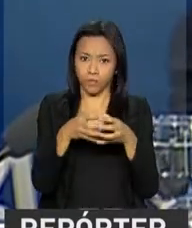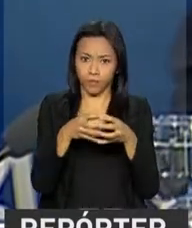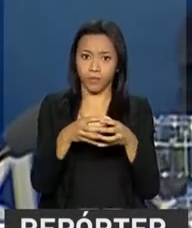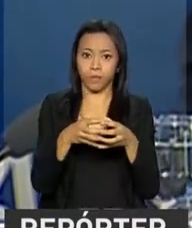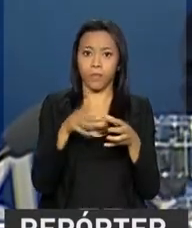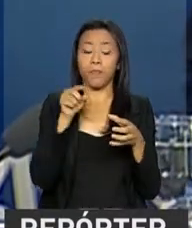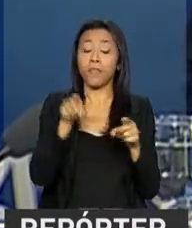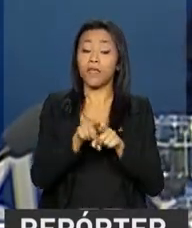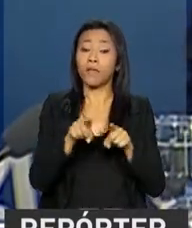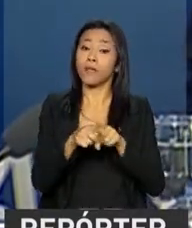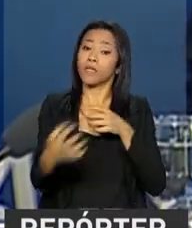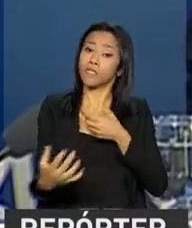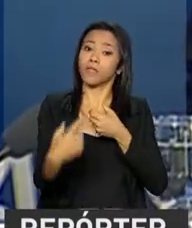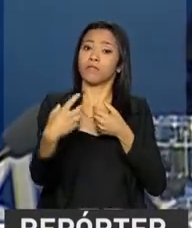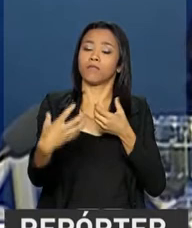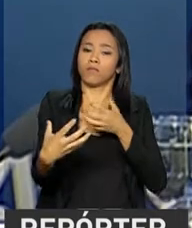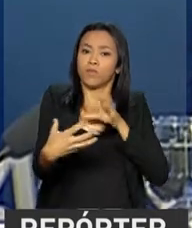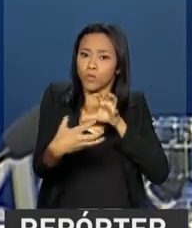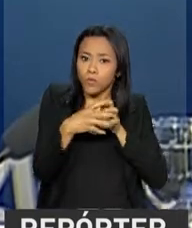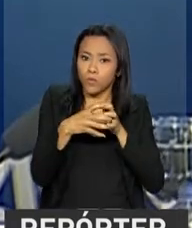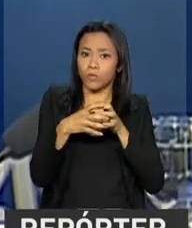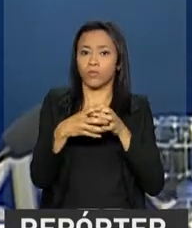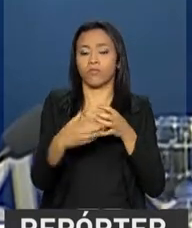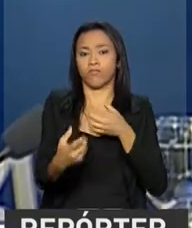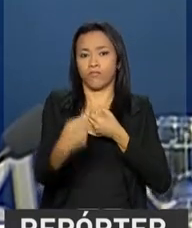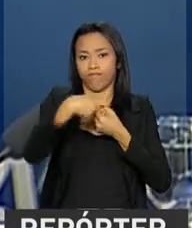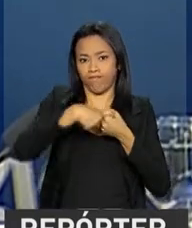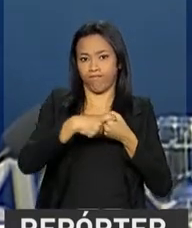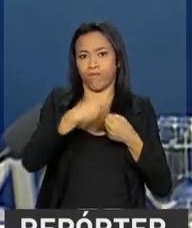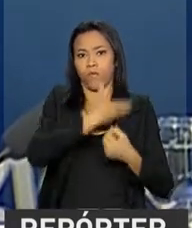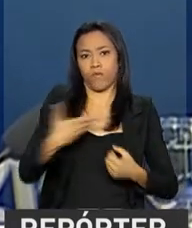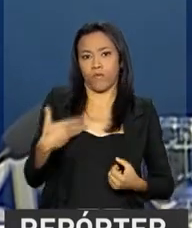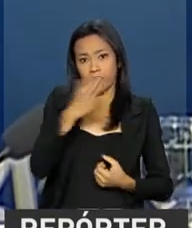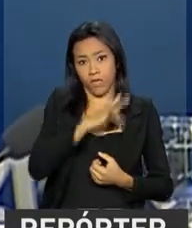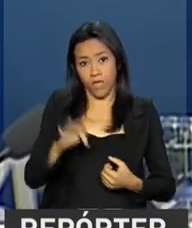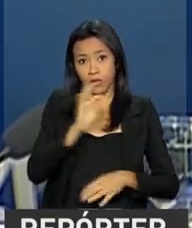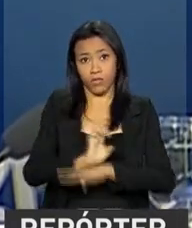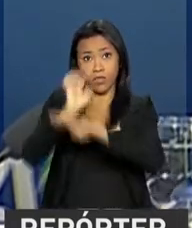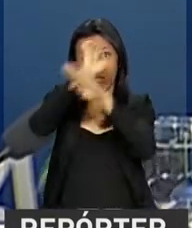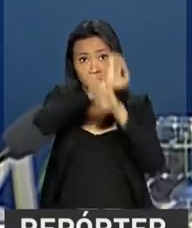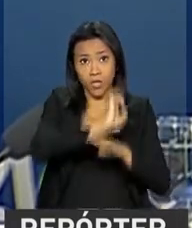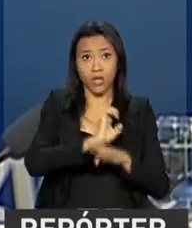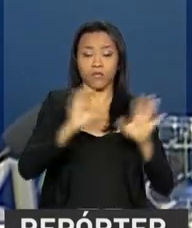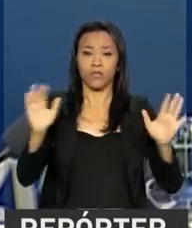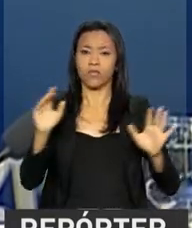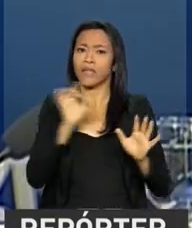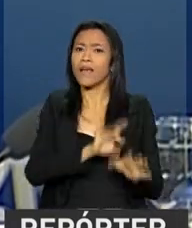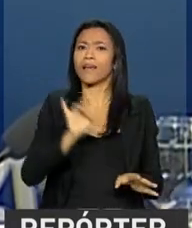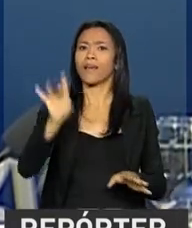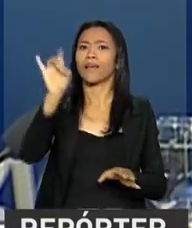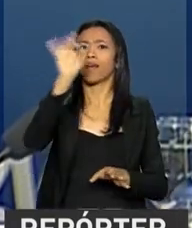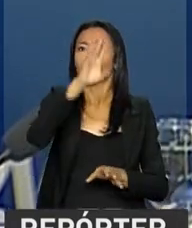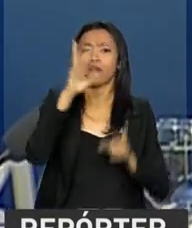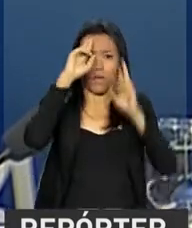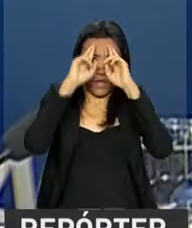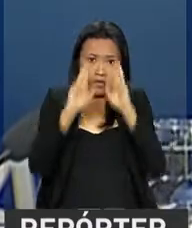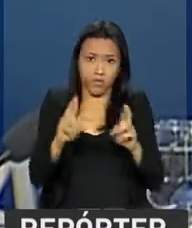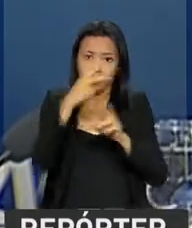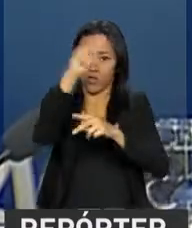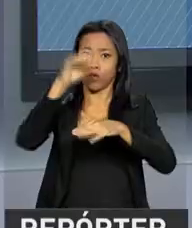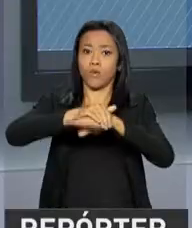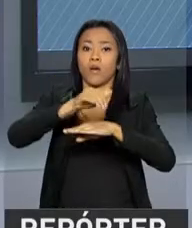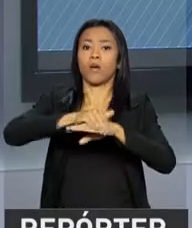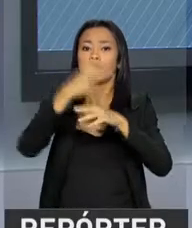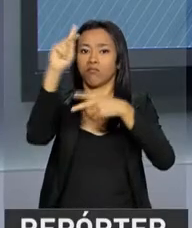particularmente, com a União Federal. Ou seja, somam a União Federal com os estados brasileiros, cada um conservando a sua